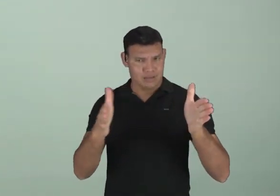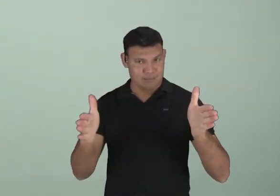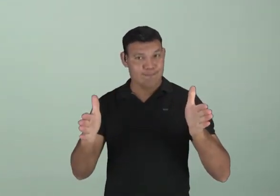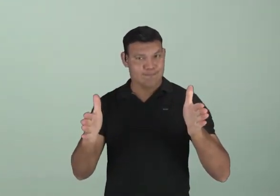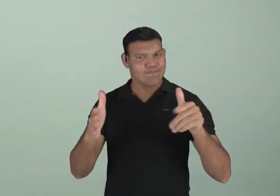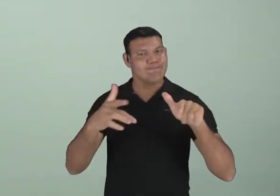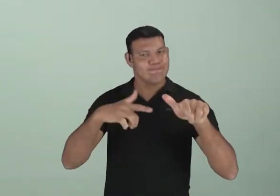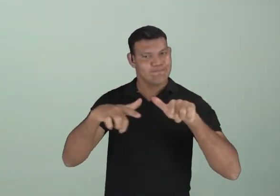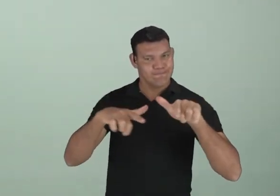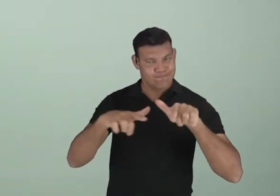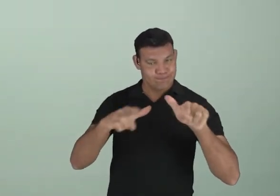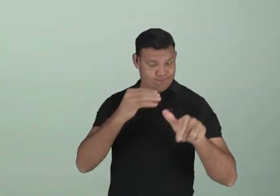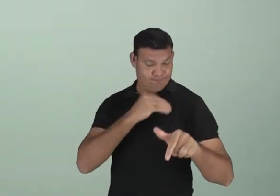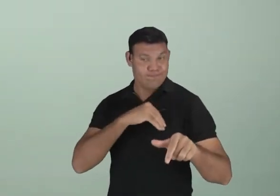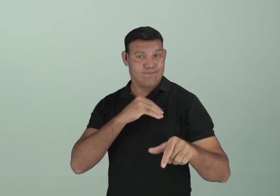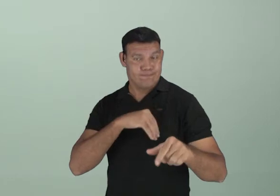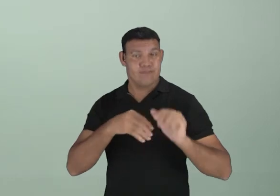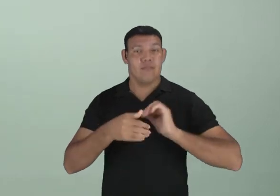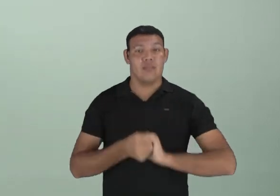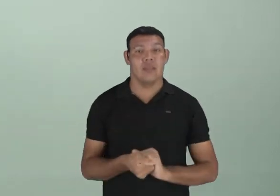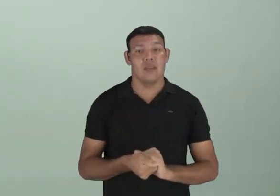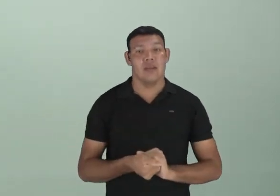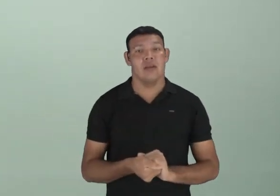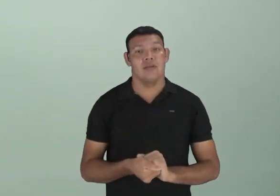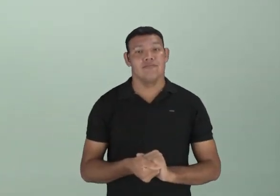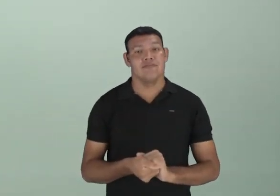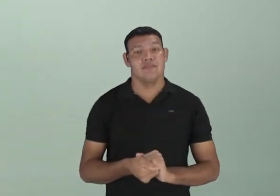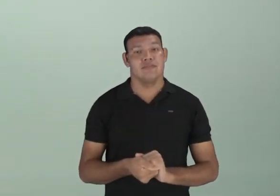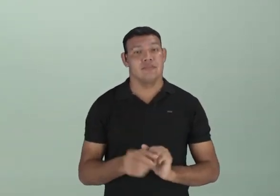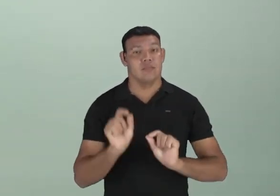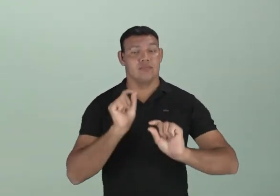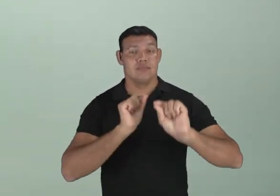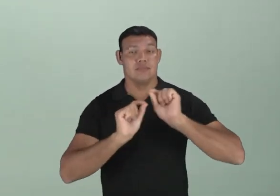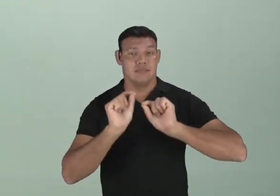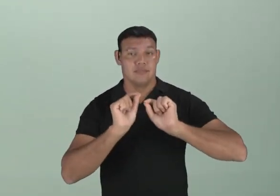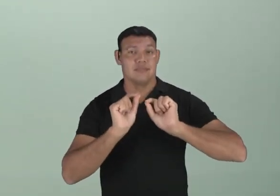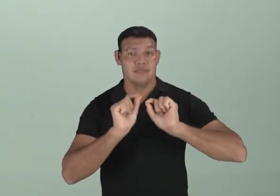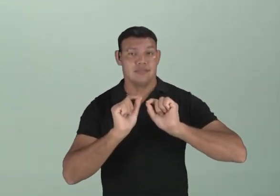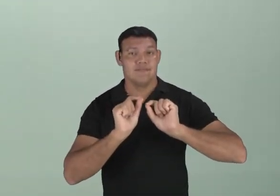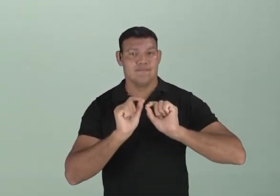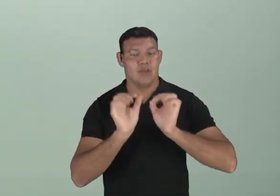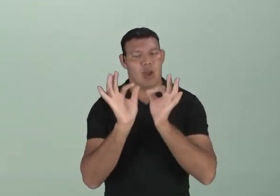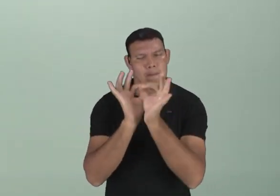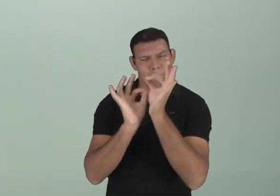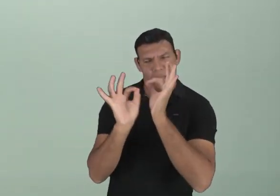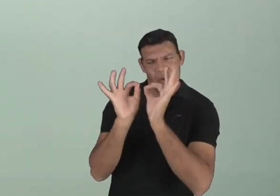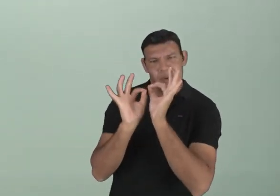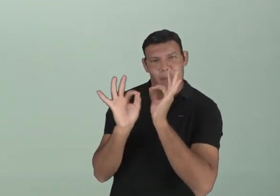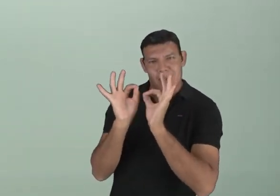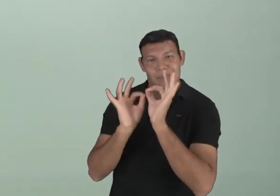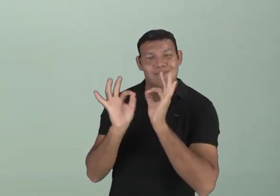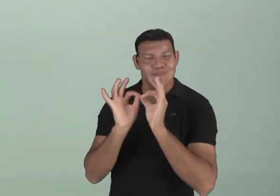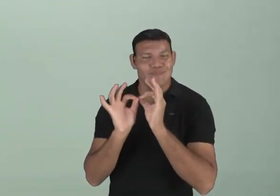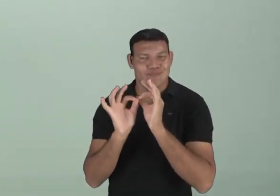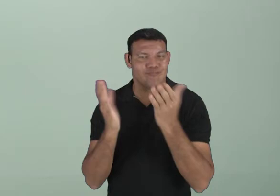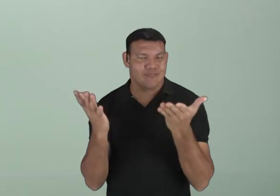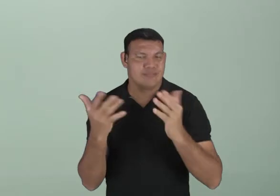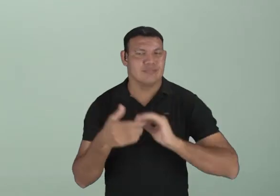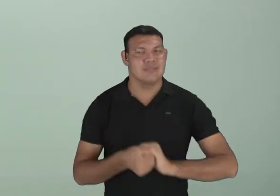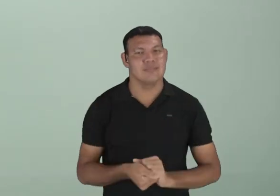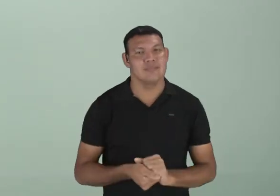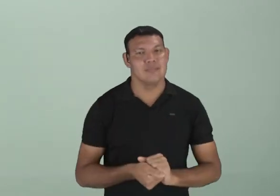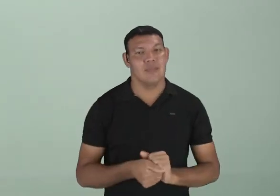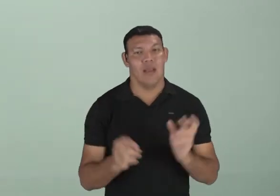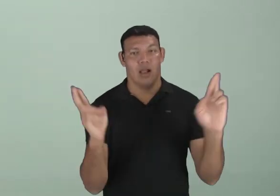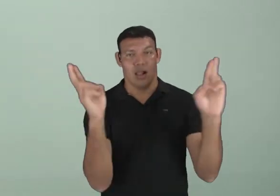esse trabalhador assalariado, ele acabou, digamos assim, se organizando. Pelo seguinte fato,